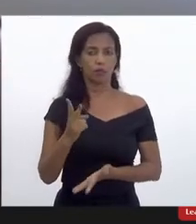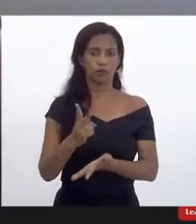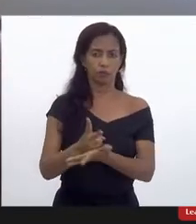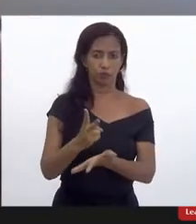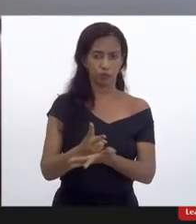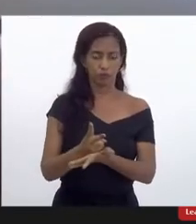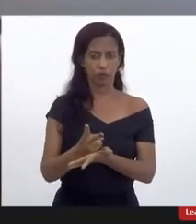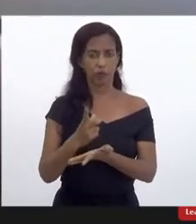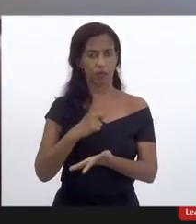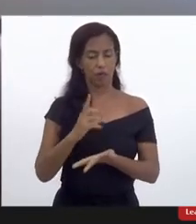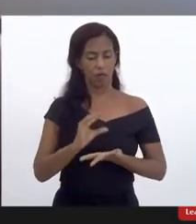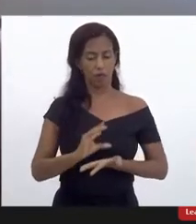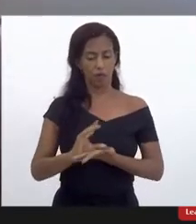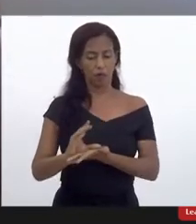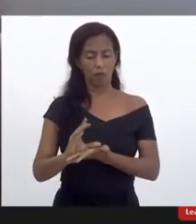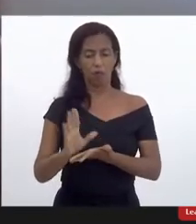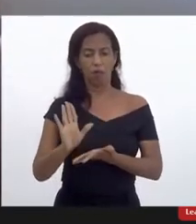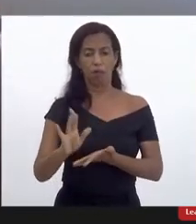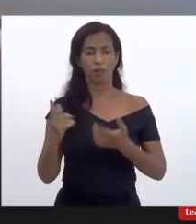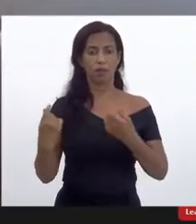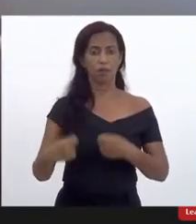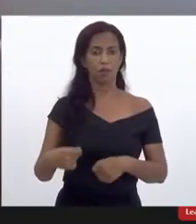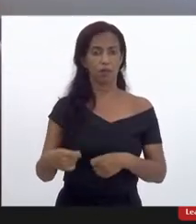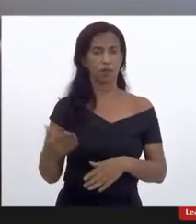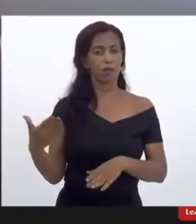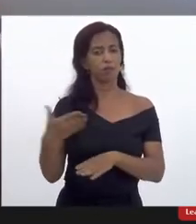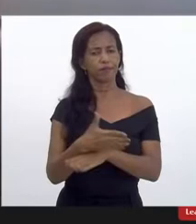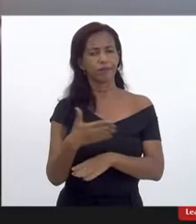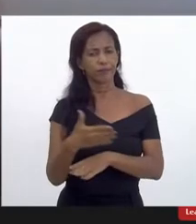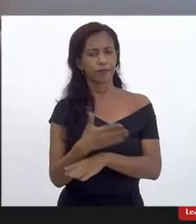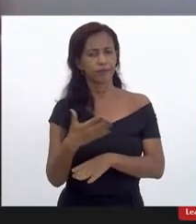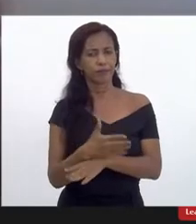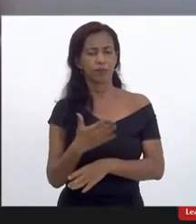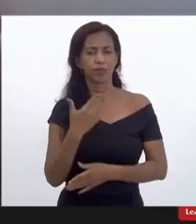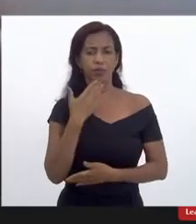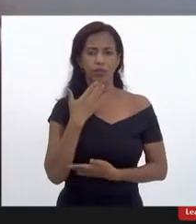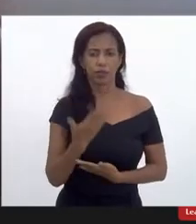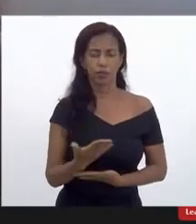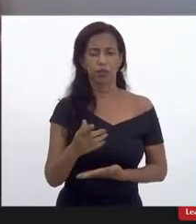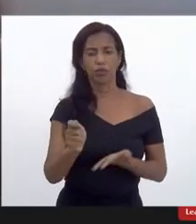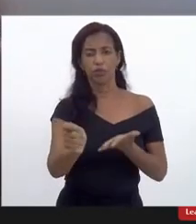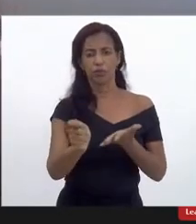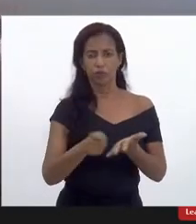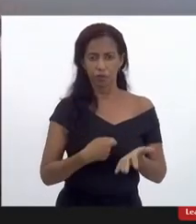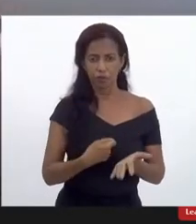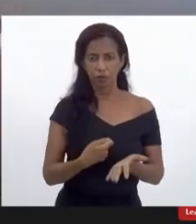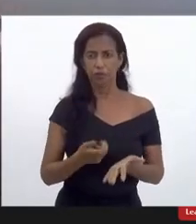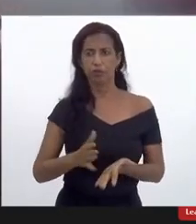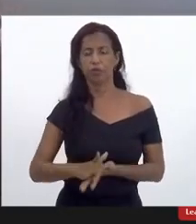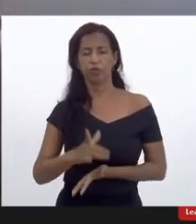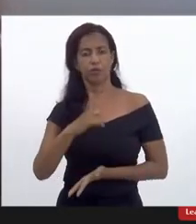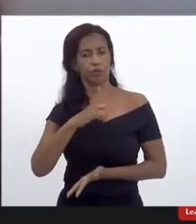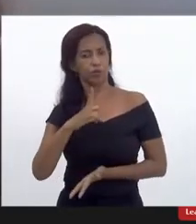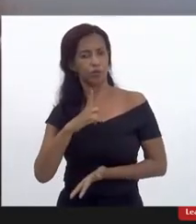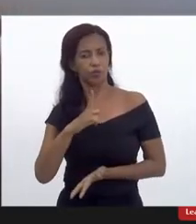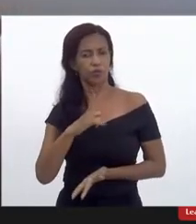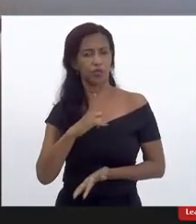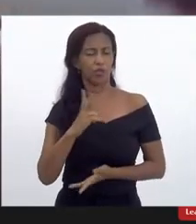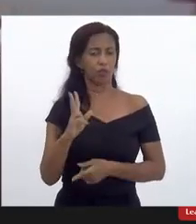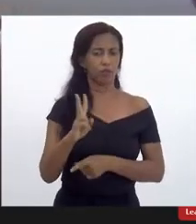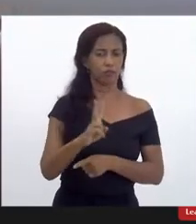temos a verba e necessitamos frequentemente de solicitar autorizações, de ter um